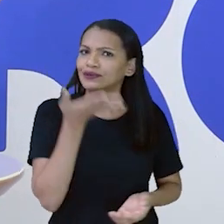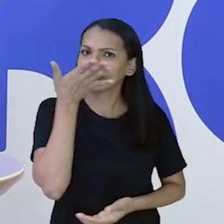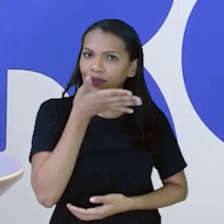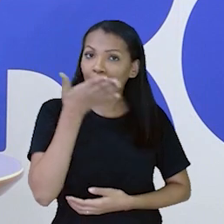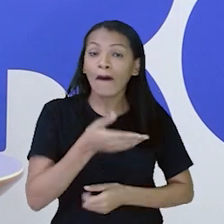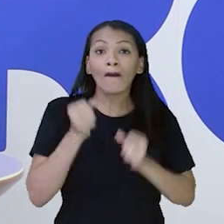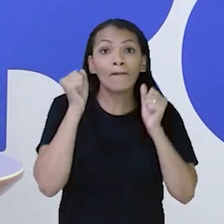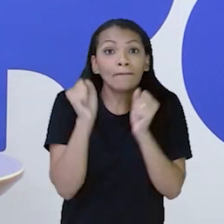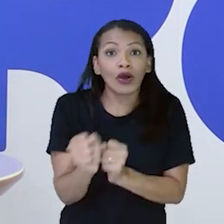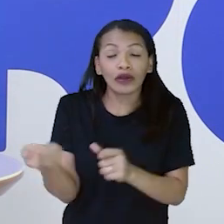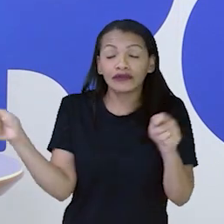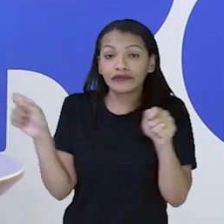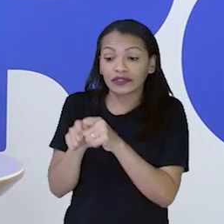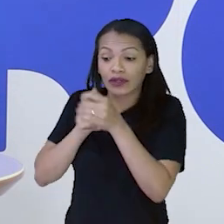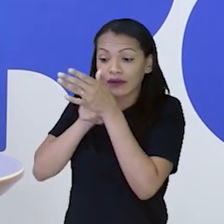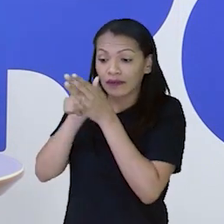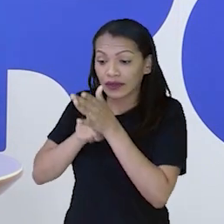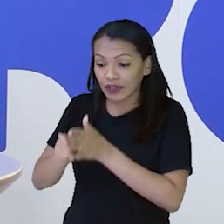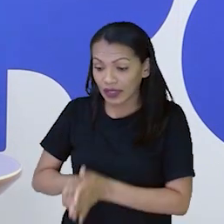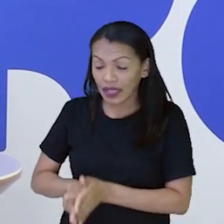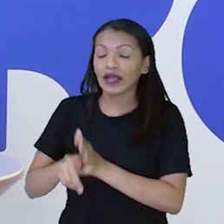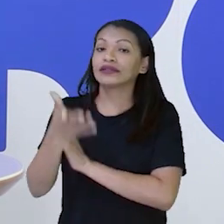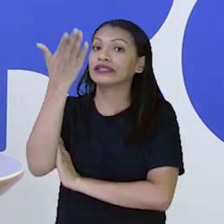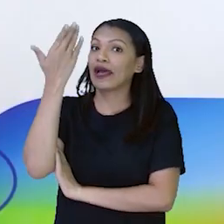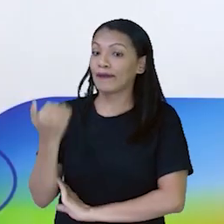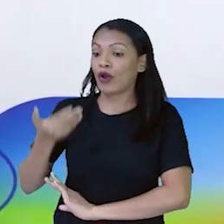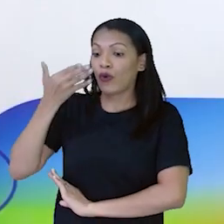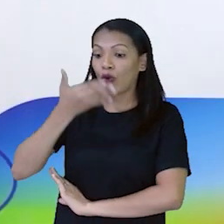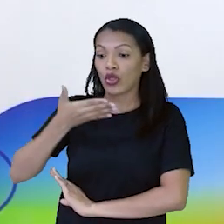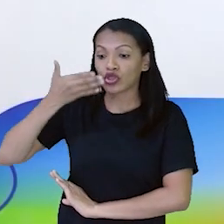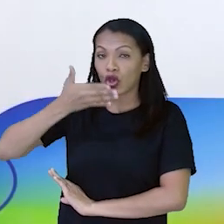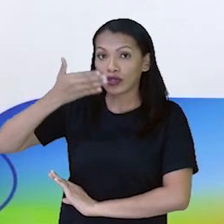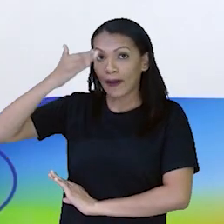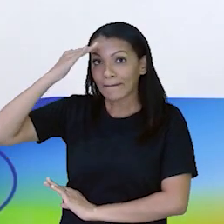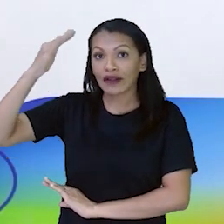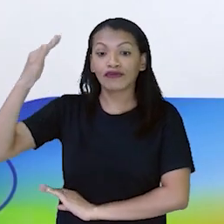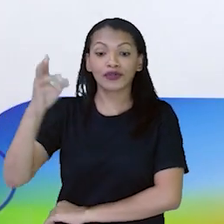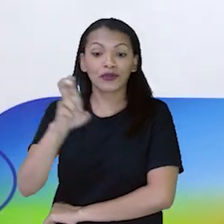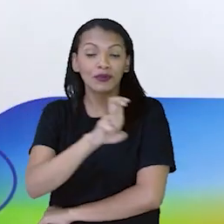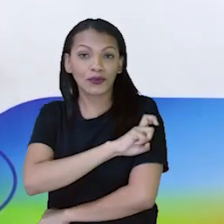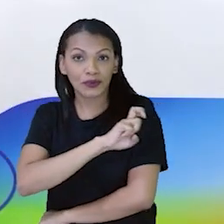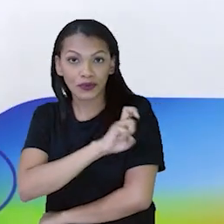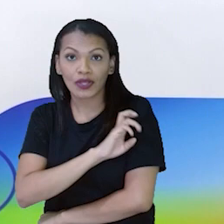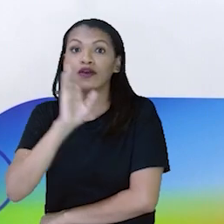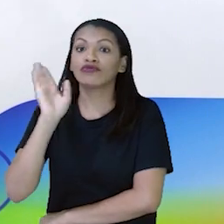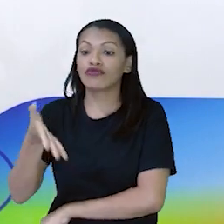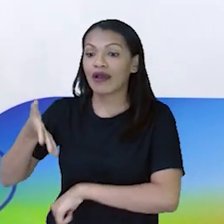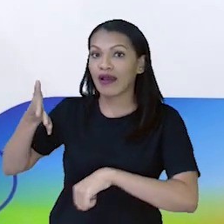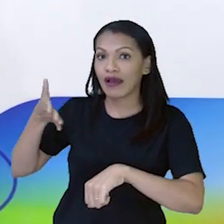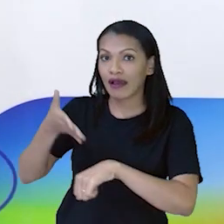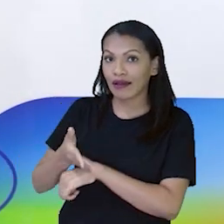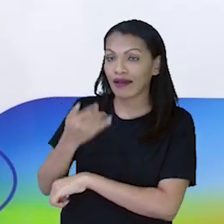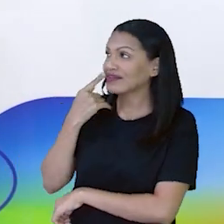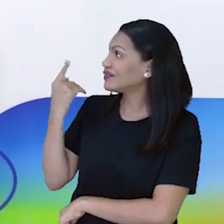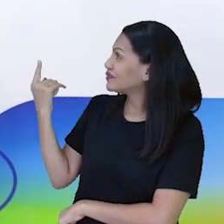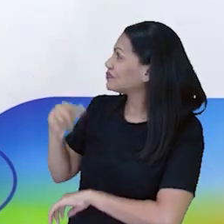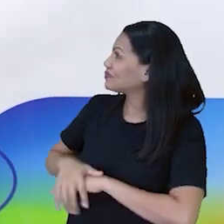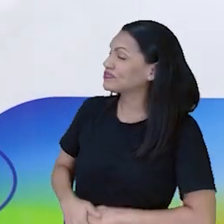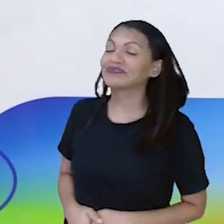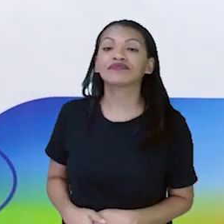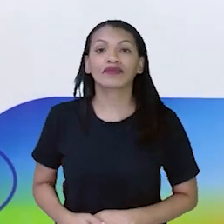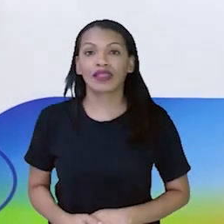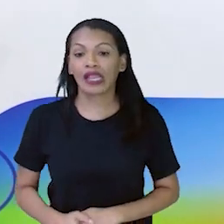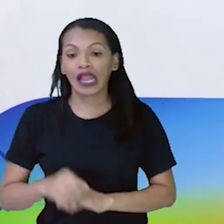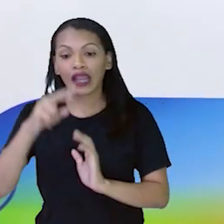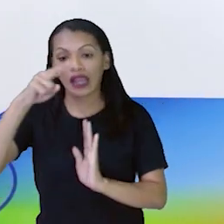uma pesquisa para saber qual é o doce favorito do quinto ano. E já entra na sua aula de hoje, que já entra na aula de hoje, que é leitura